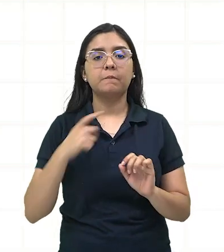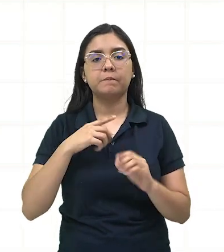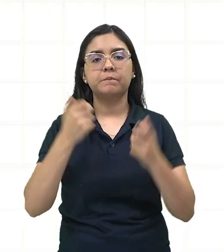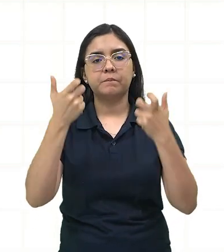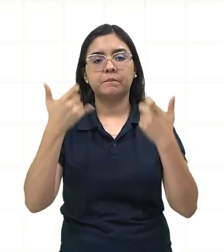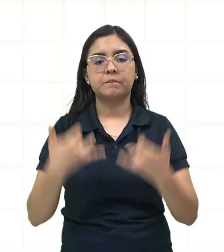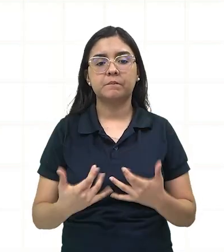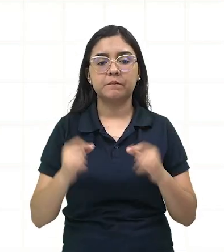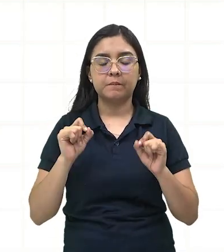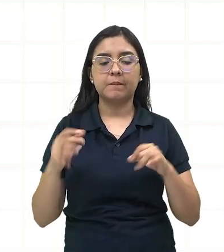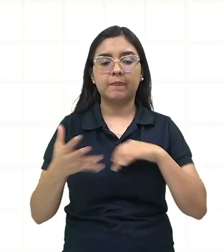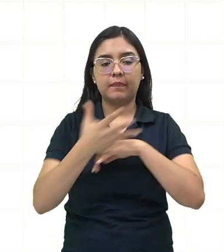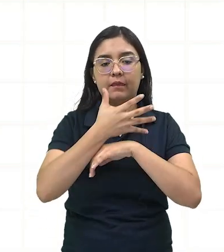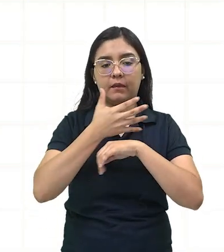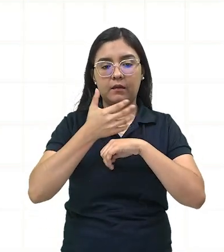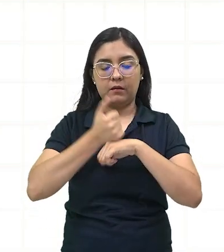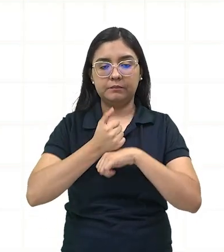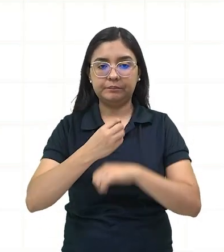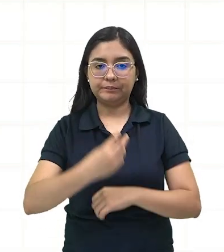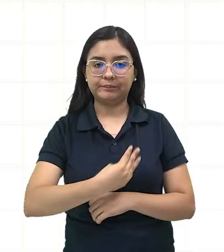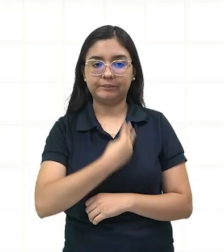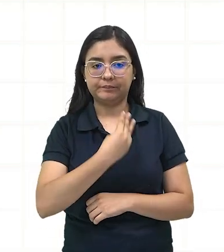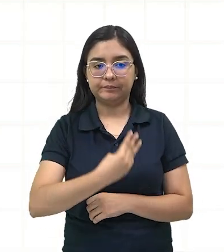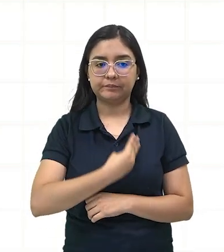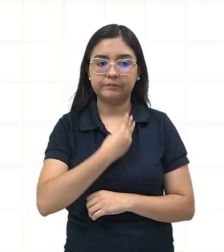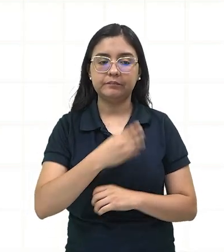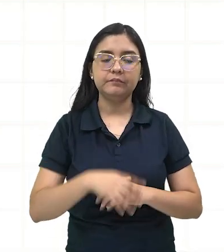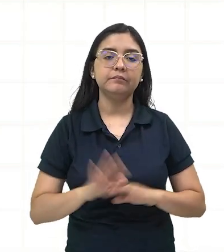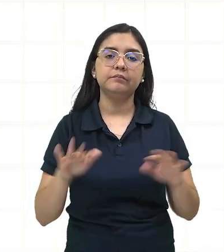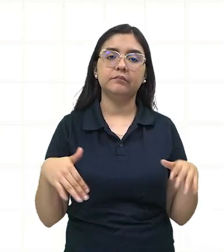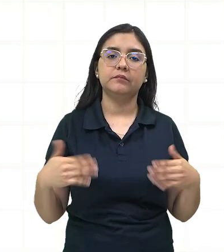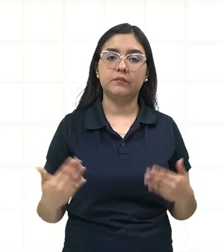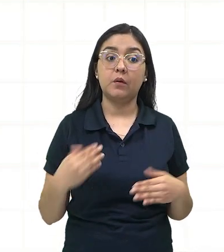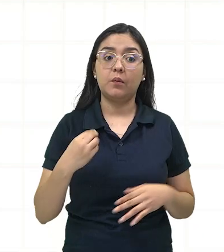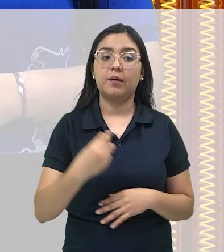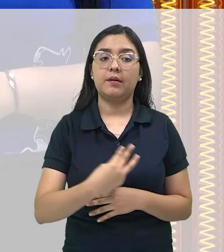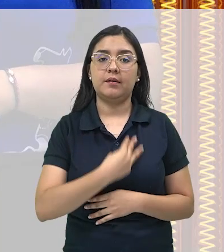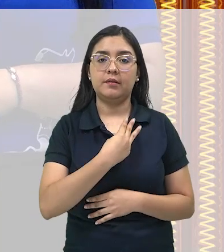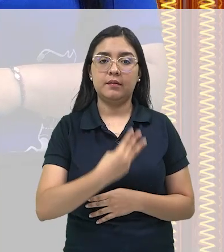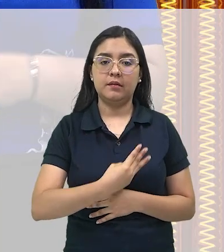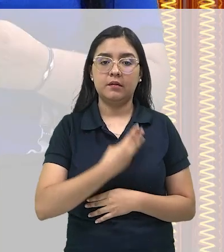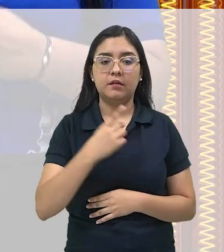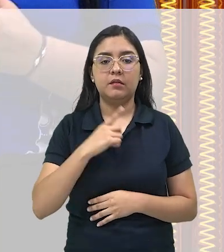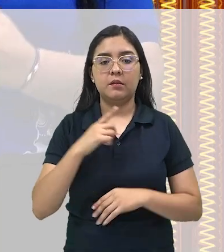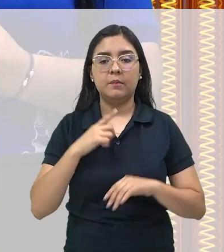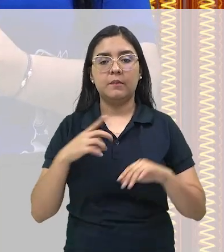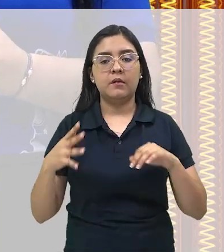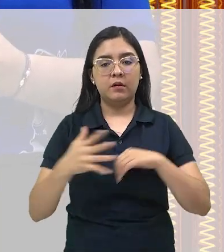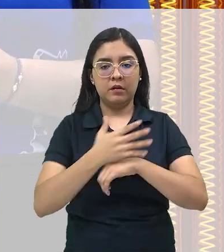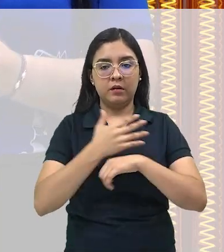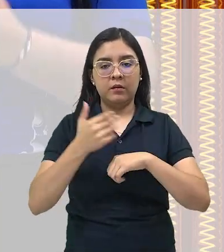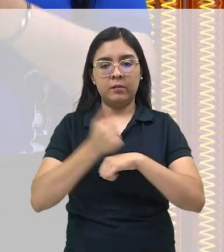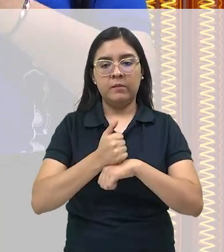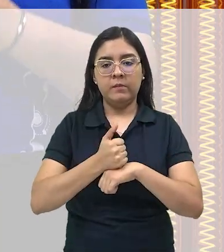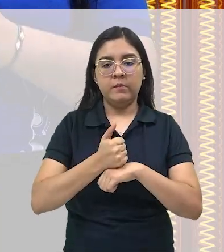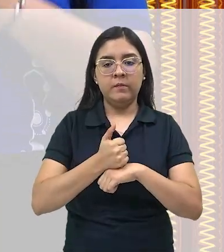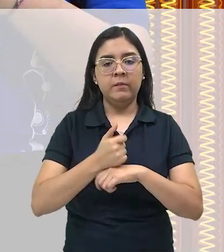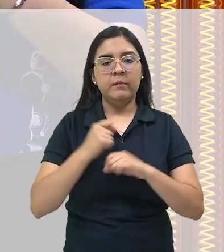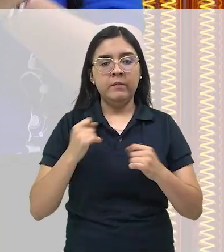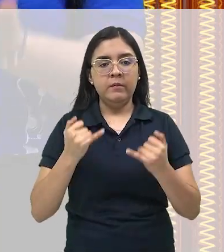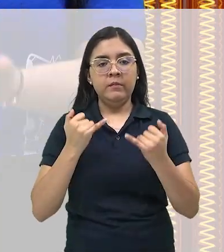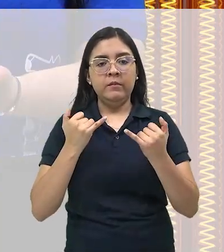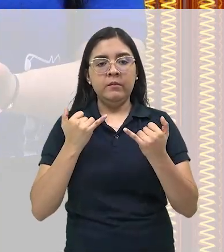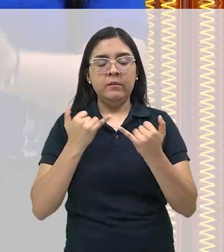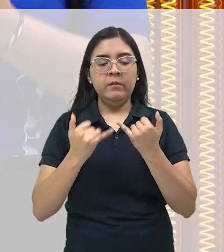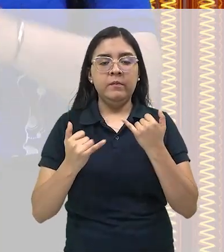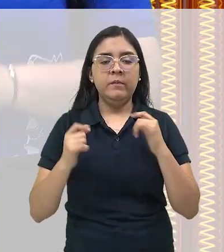sobre a colonização do Canadá. O Canadá ele vai ter uma colonização mais similar do que a gente viu nas colônias